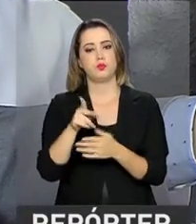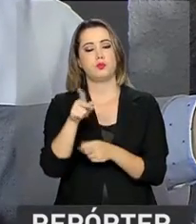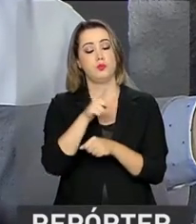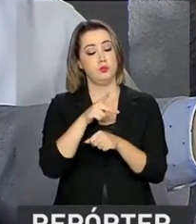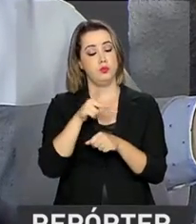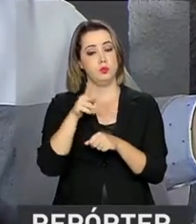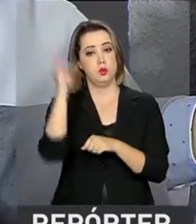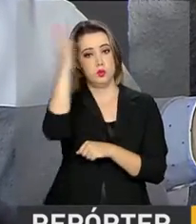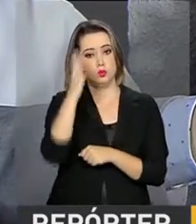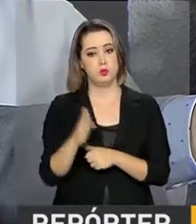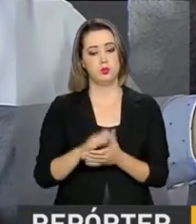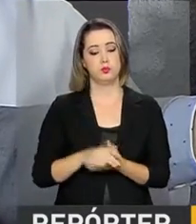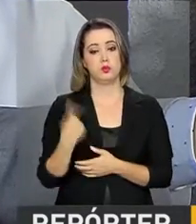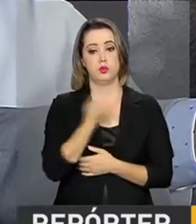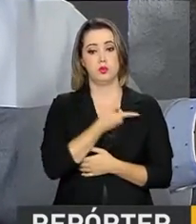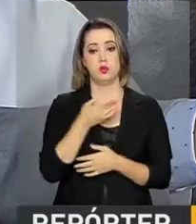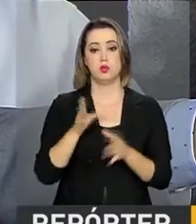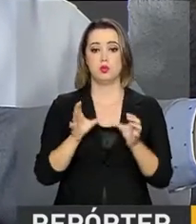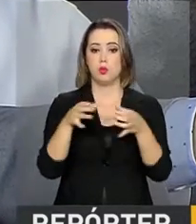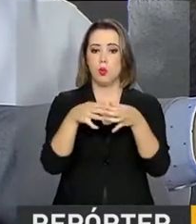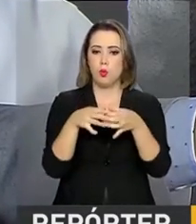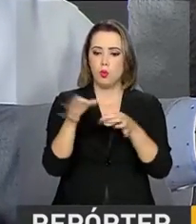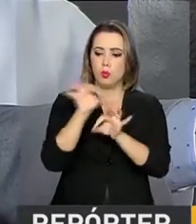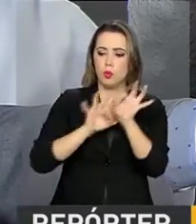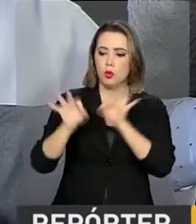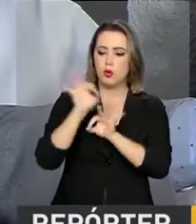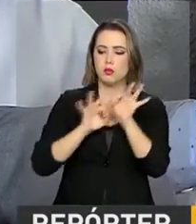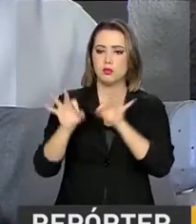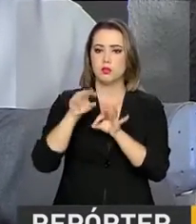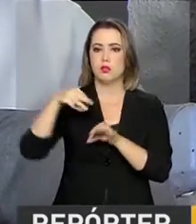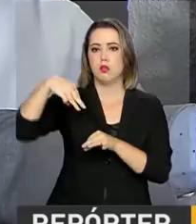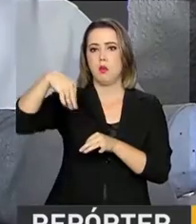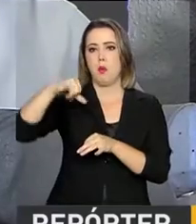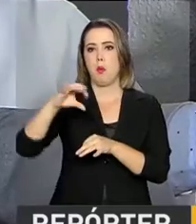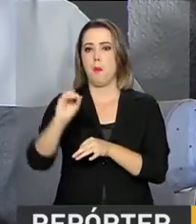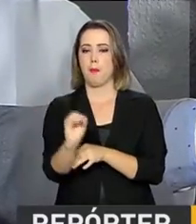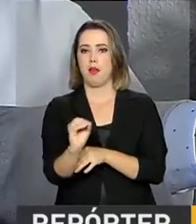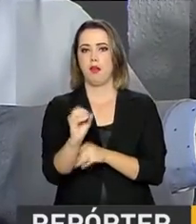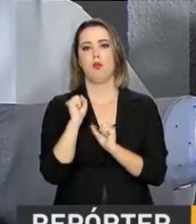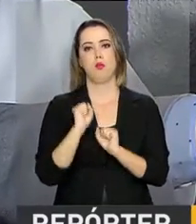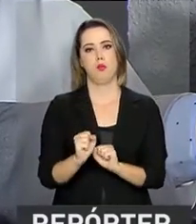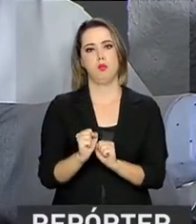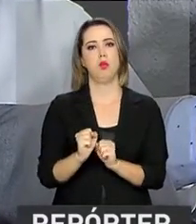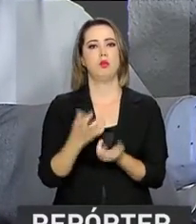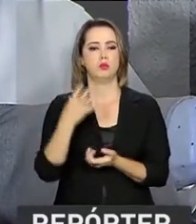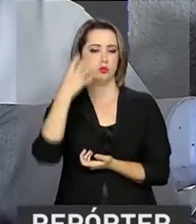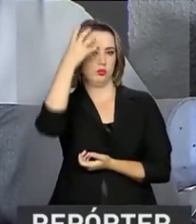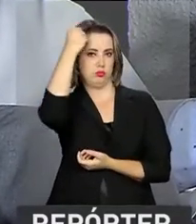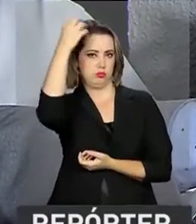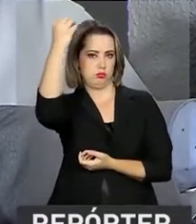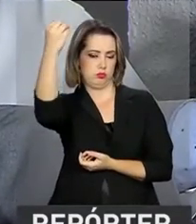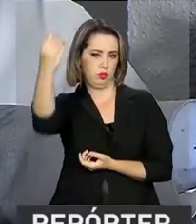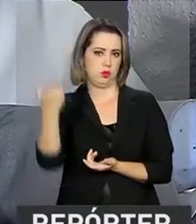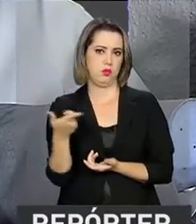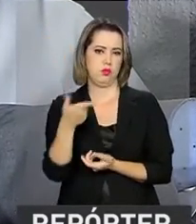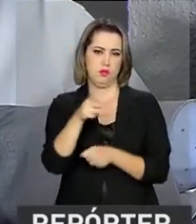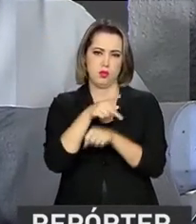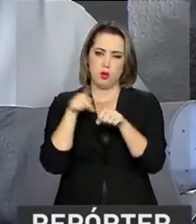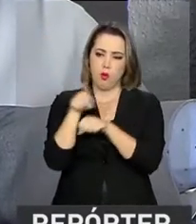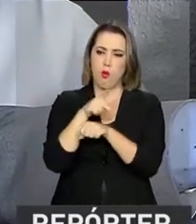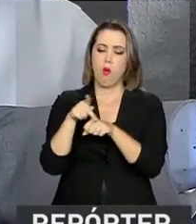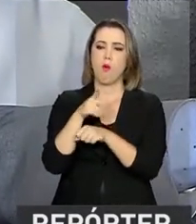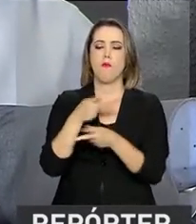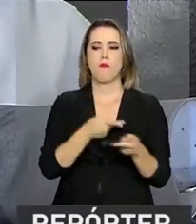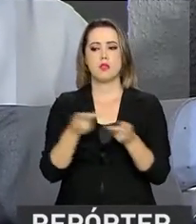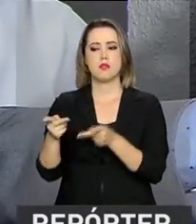nós estamos começando a organizar uma comitiva para ver se no mês de maio gente tem condições de sair alguns países